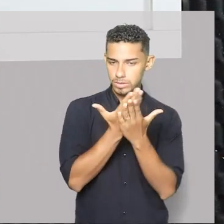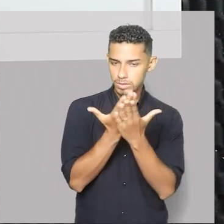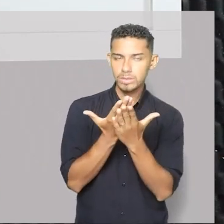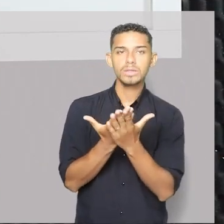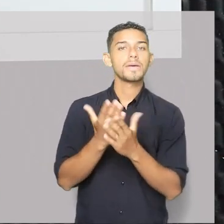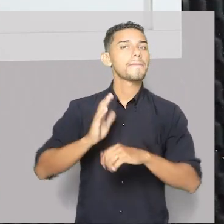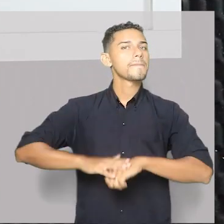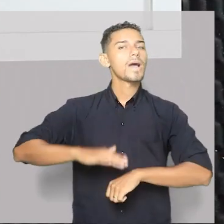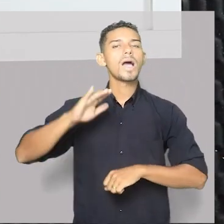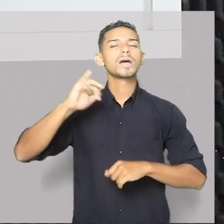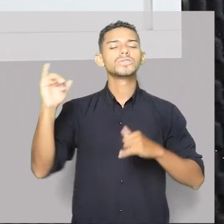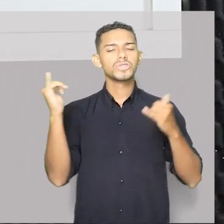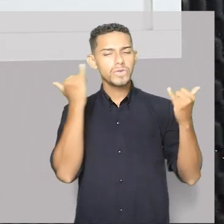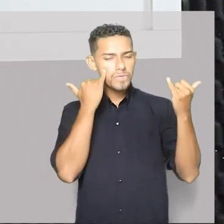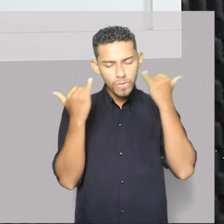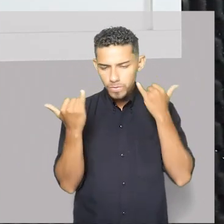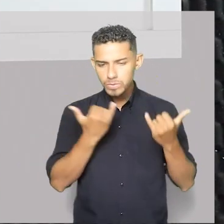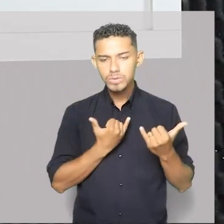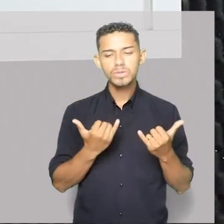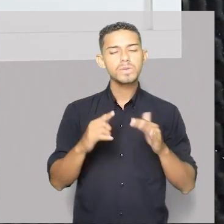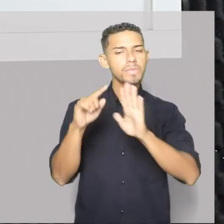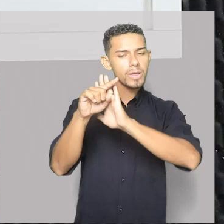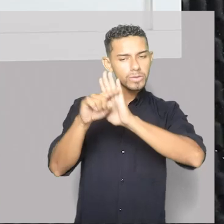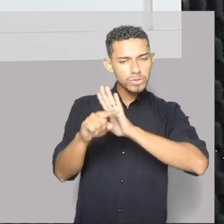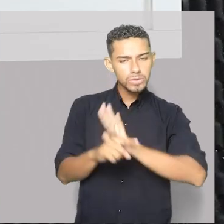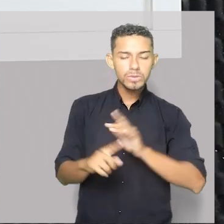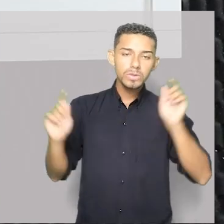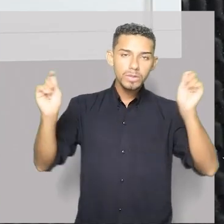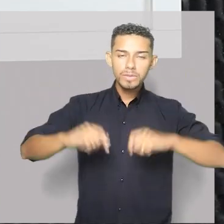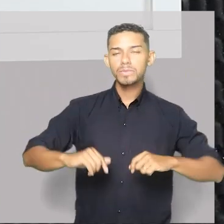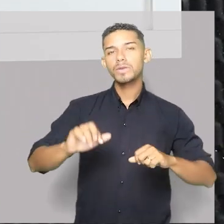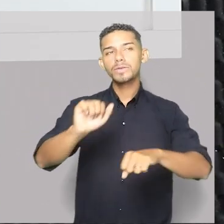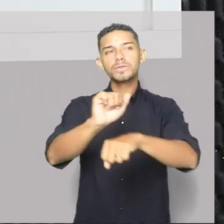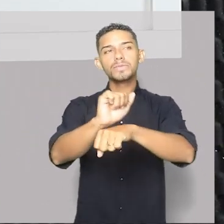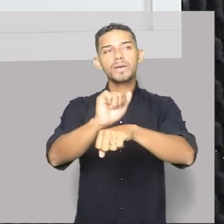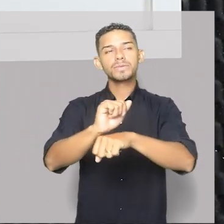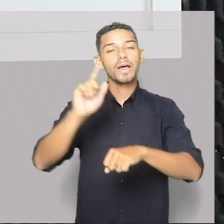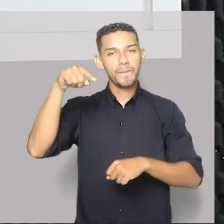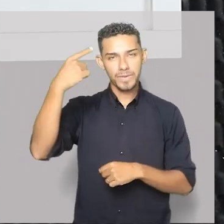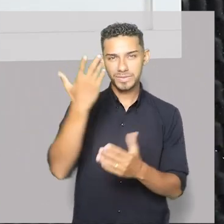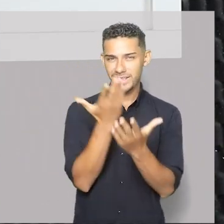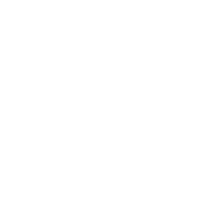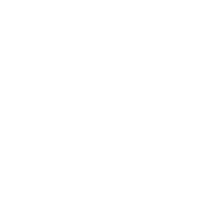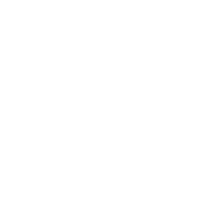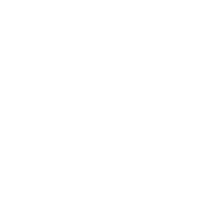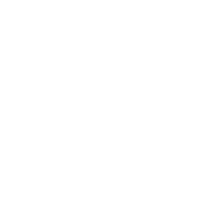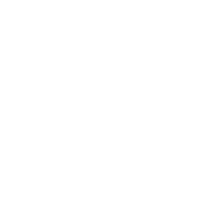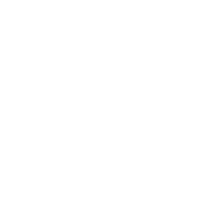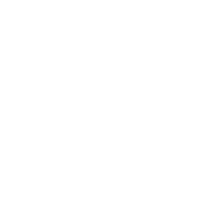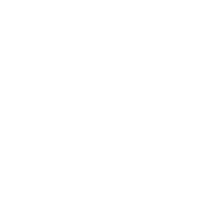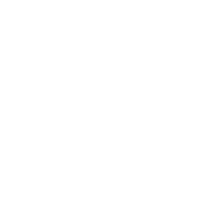você tenha mais informações, mais questões para resolver e eu te espero aqui numa próxima aula.